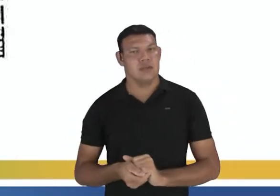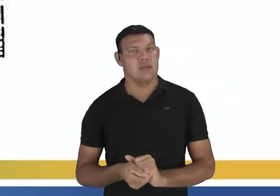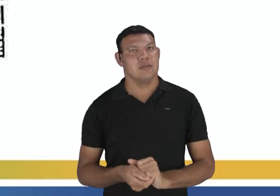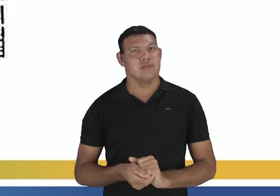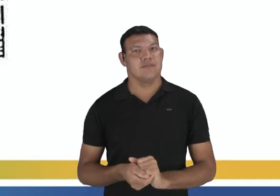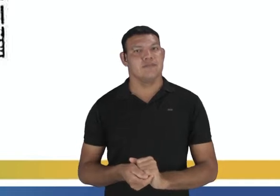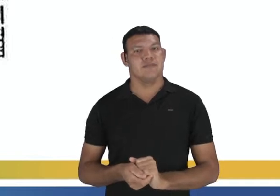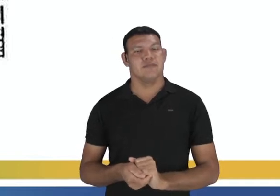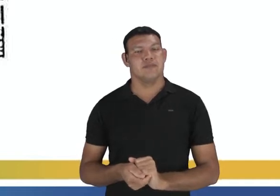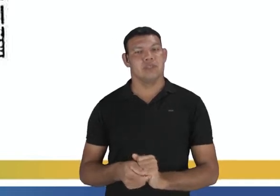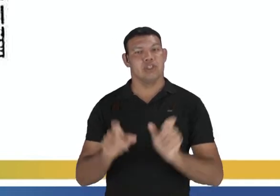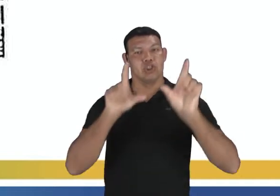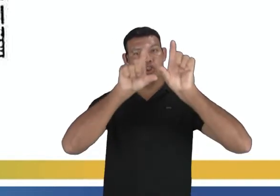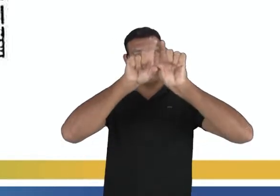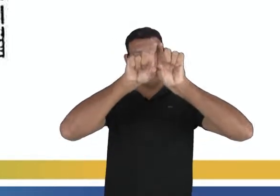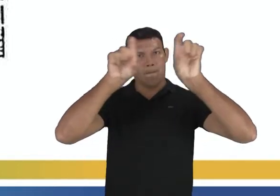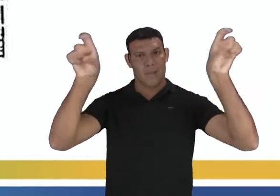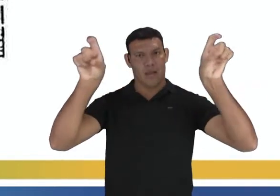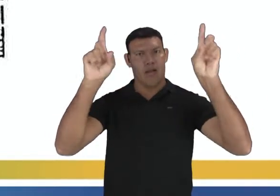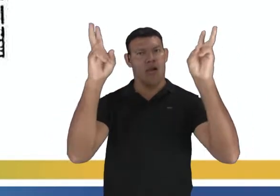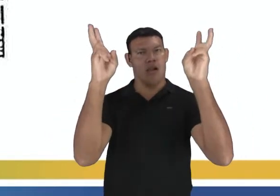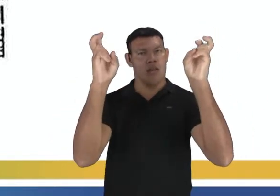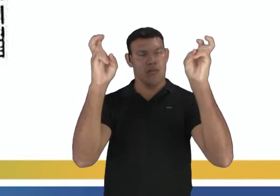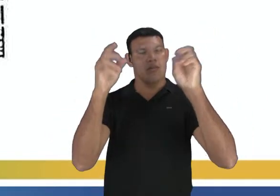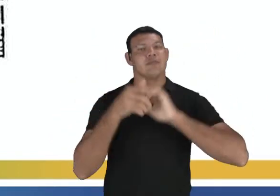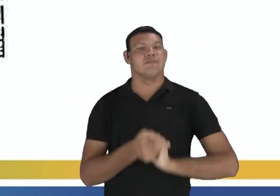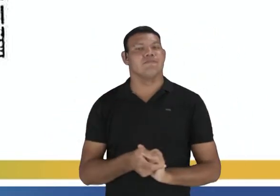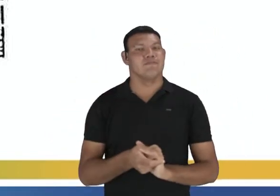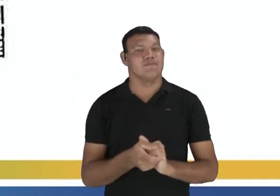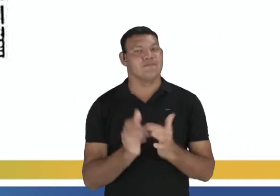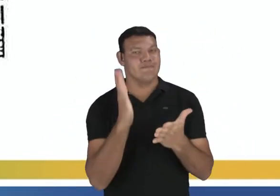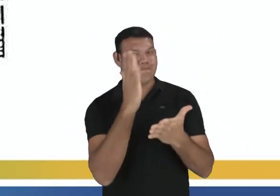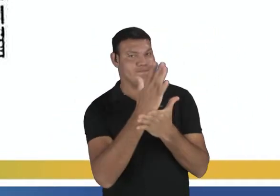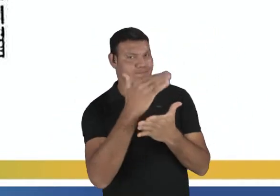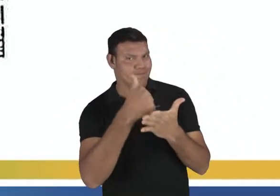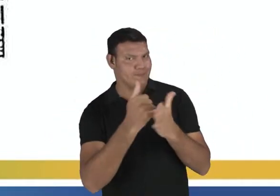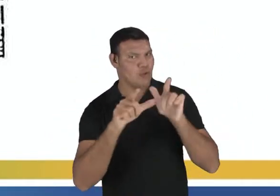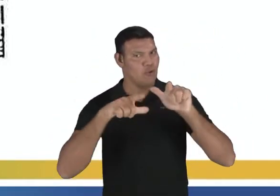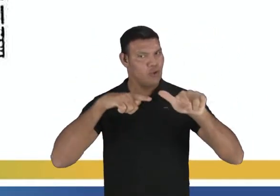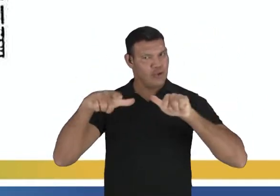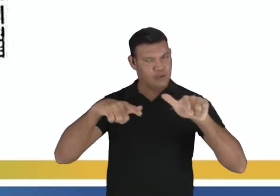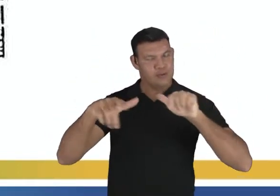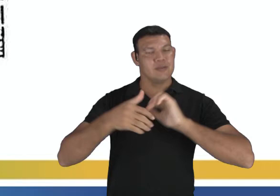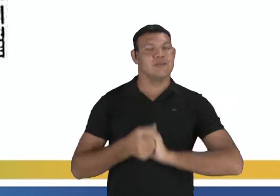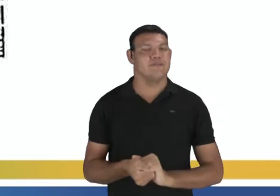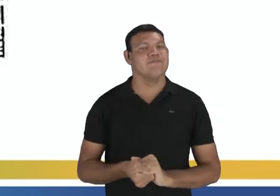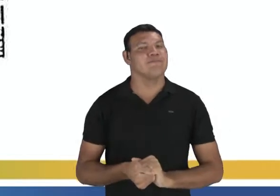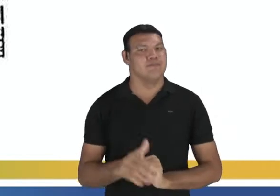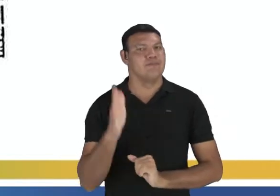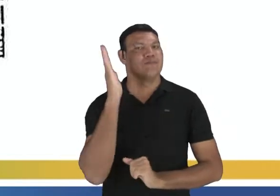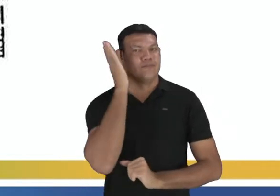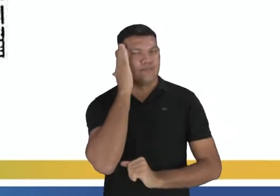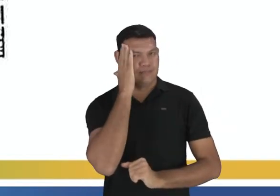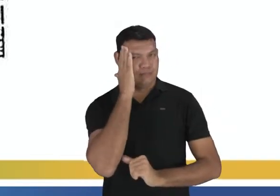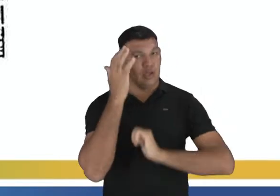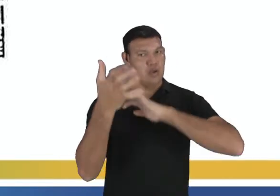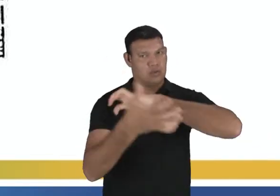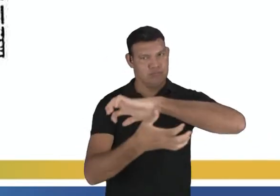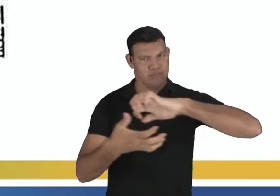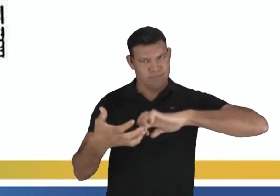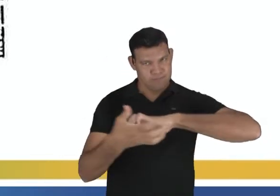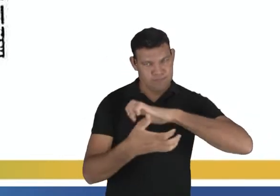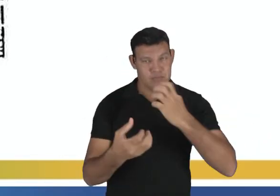dessa charge, vocês podem visualizar que eu tenho um título, Divisão do Trabalho. Sabemos que a